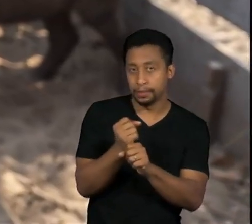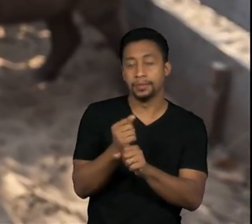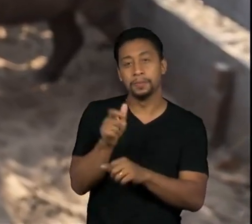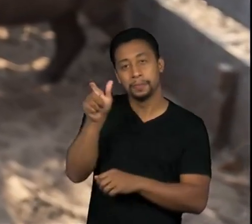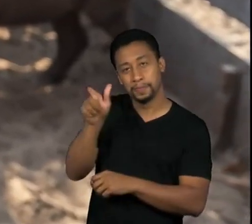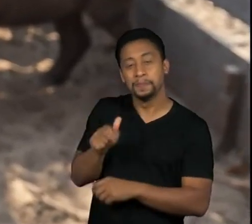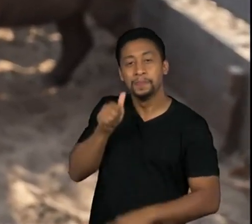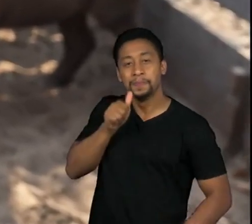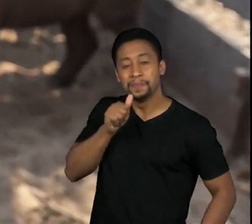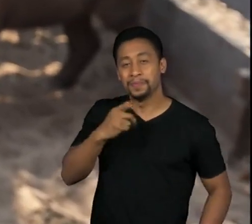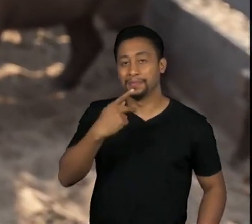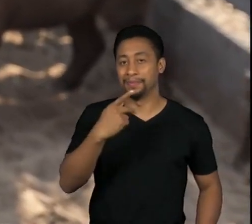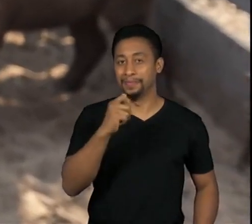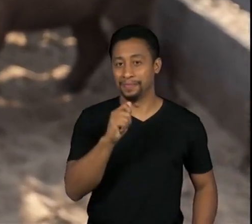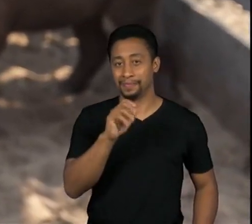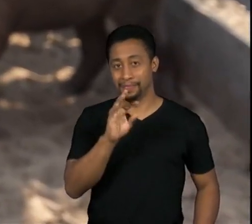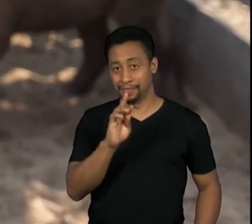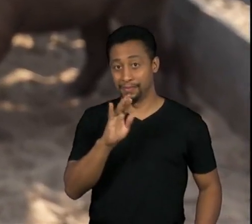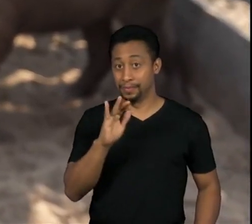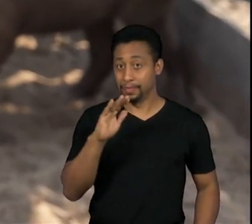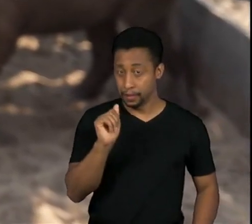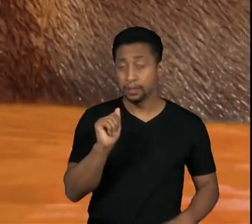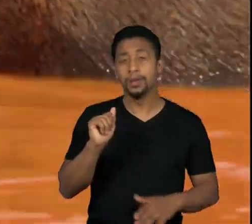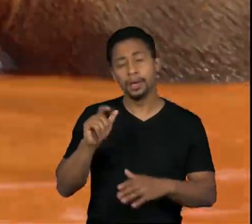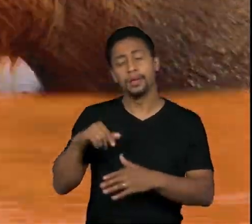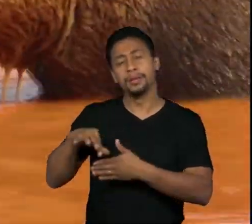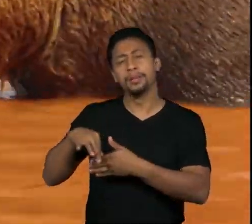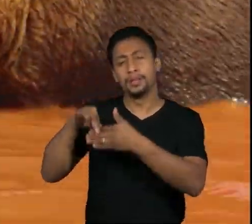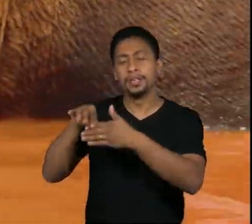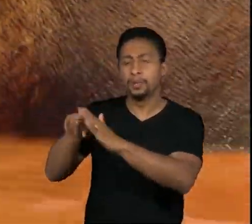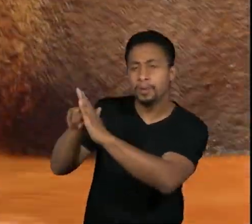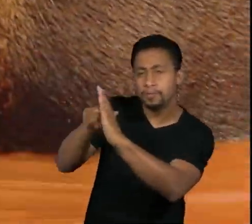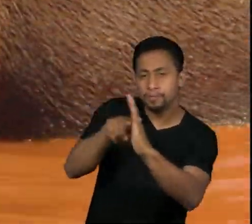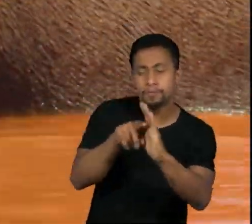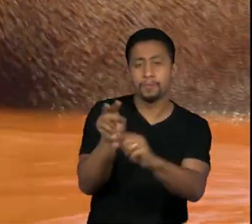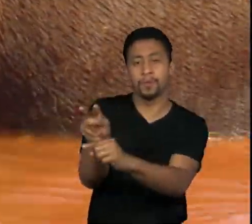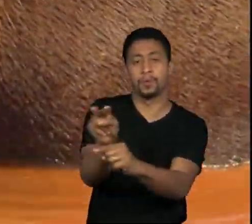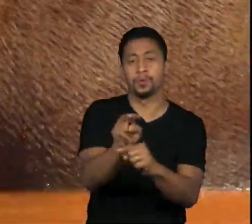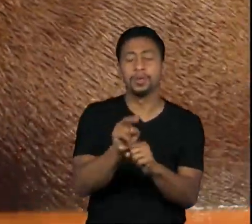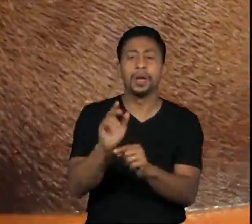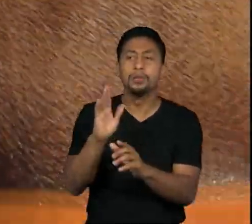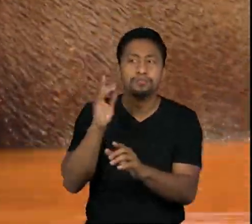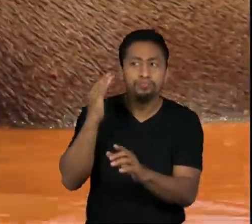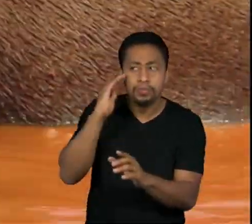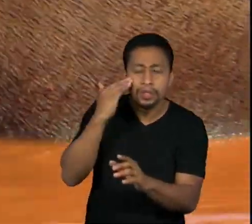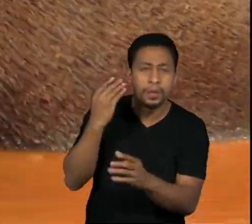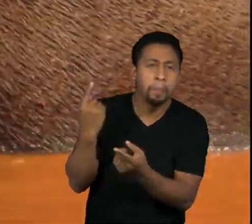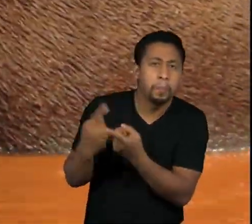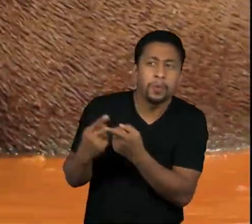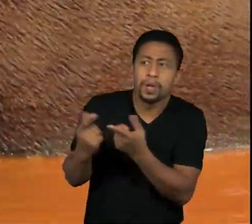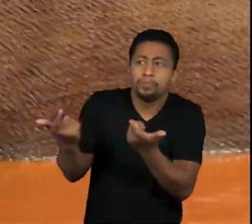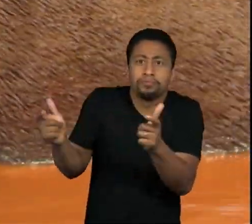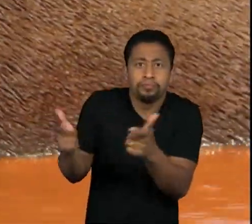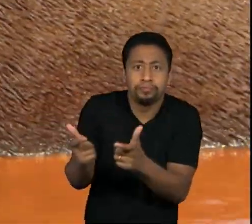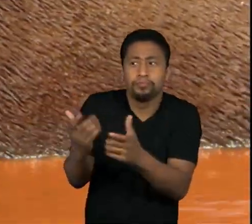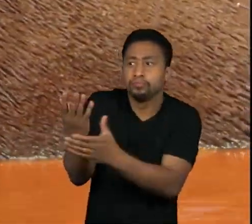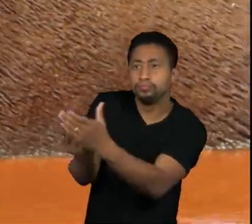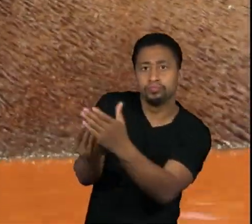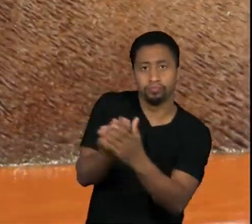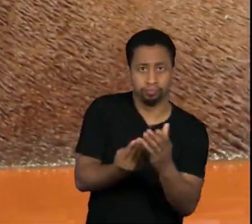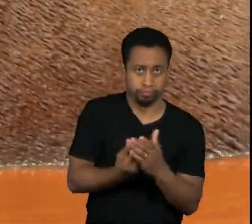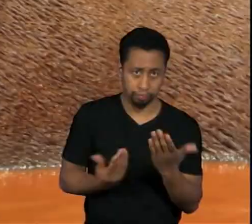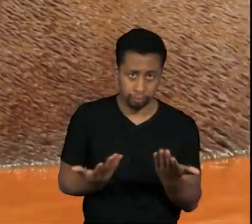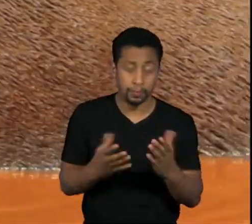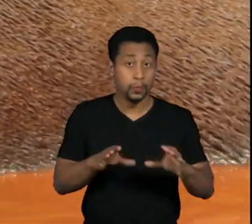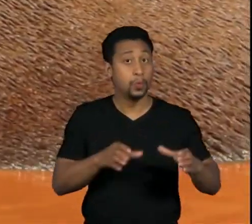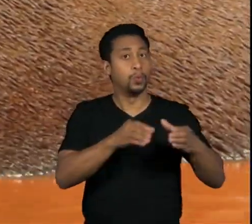a conservação da anta brasileira. Como parte dos estudos sobre a espécie, a Iniciativa Nacional para a